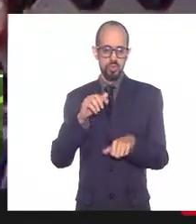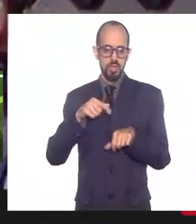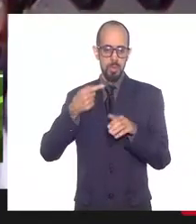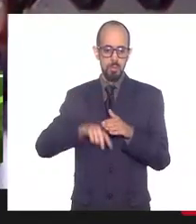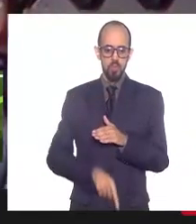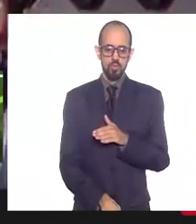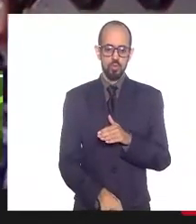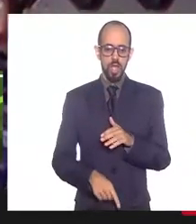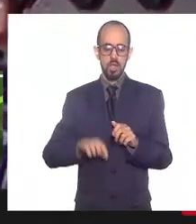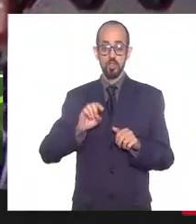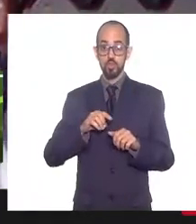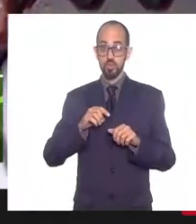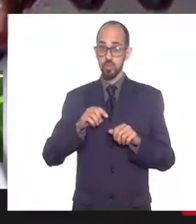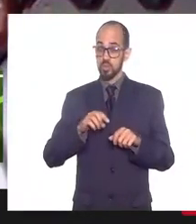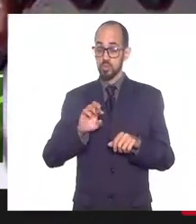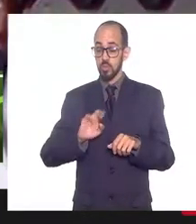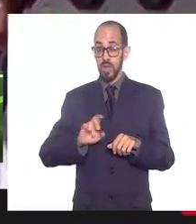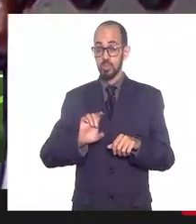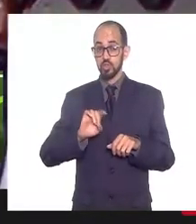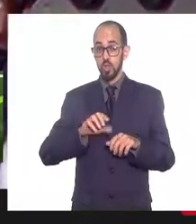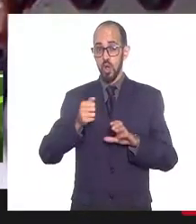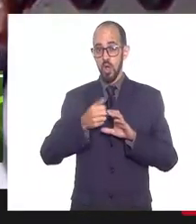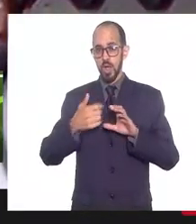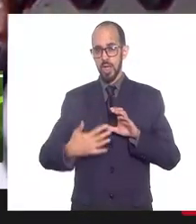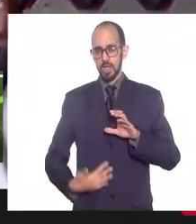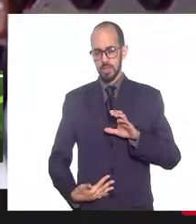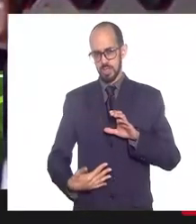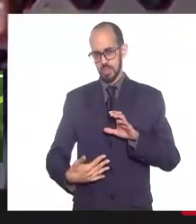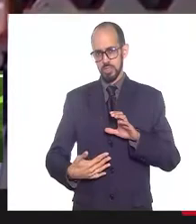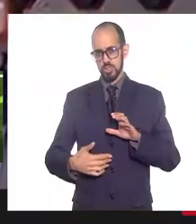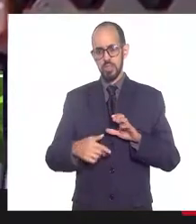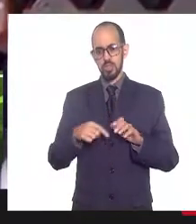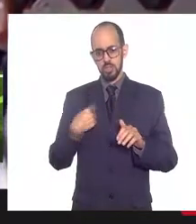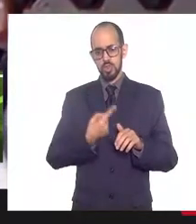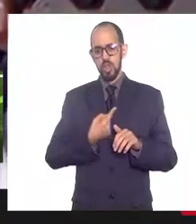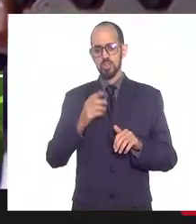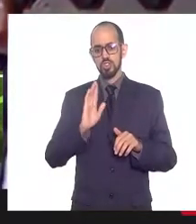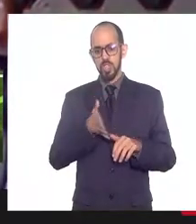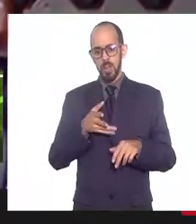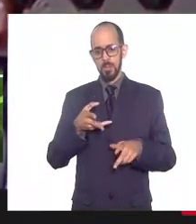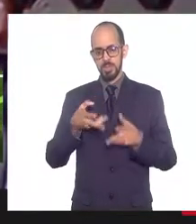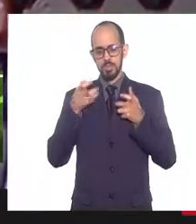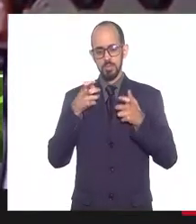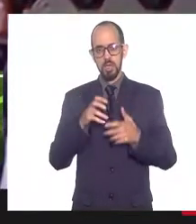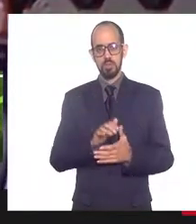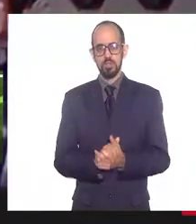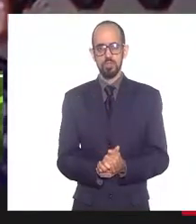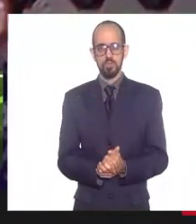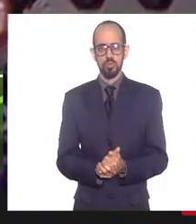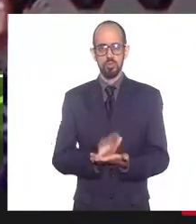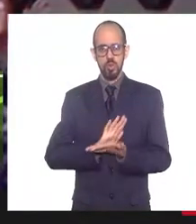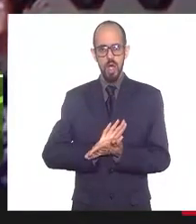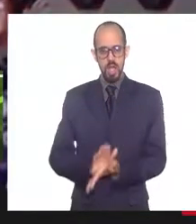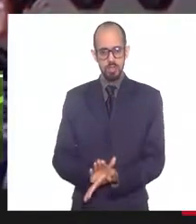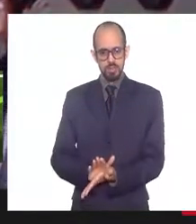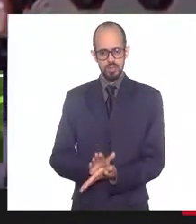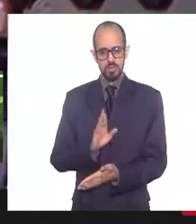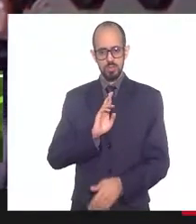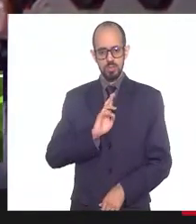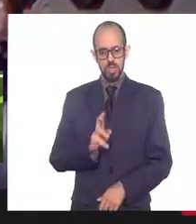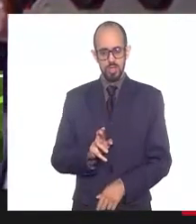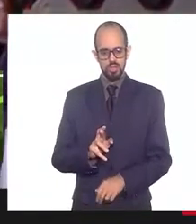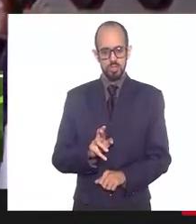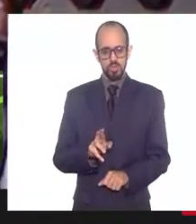só a caracterização, que eu acho que já está muito bem construída, né, no âmbito da CPI, do racismo